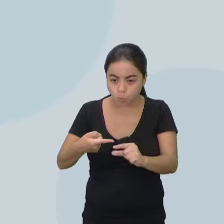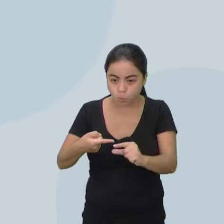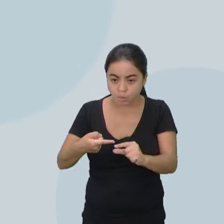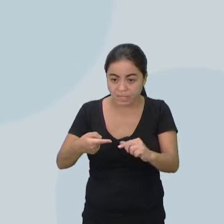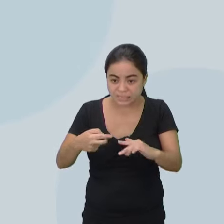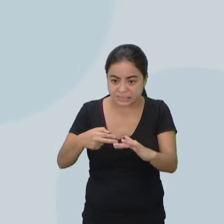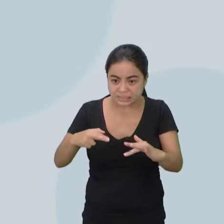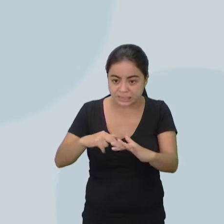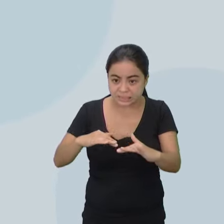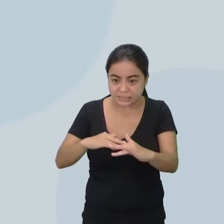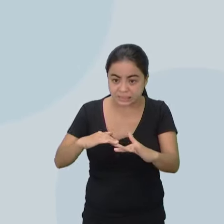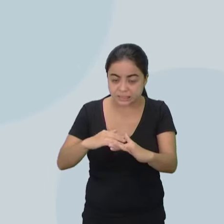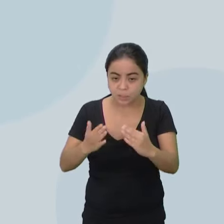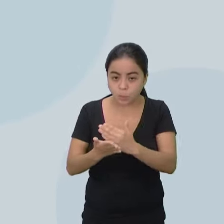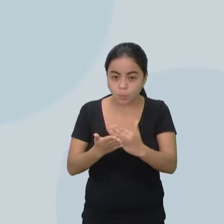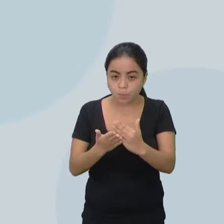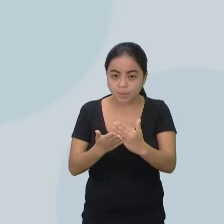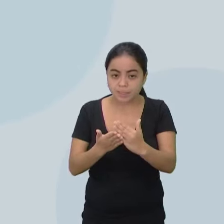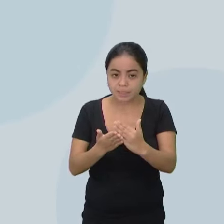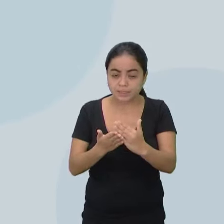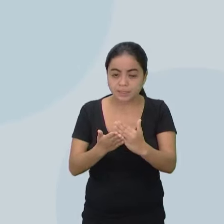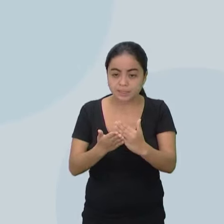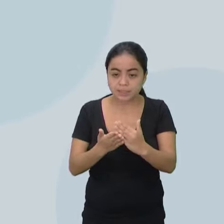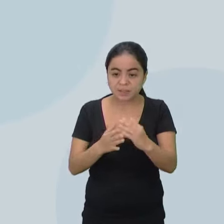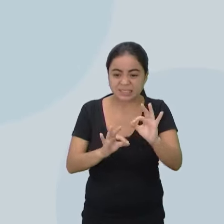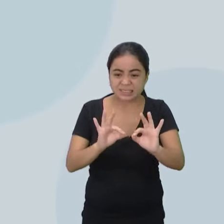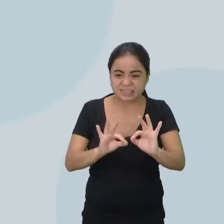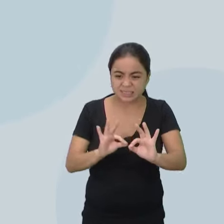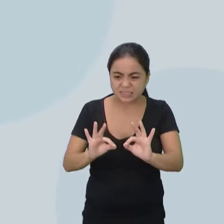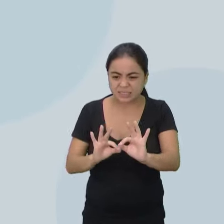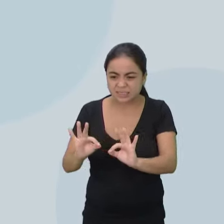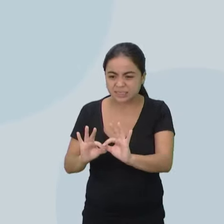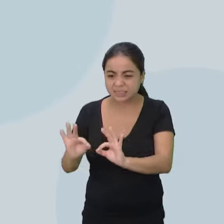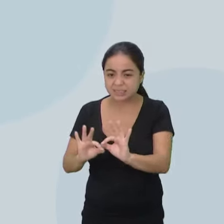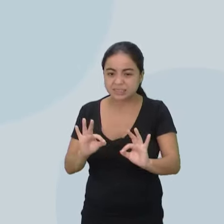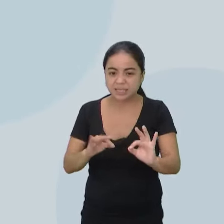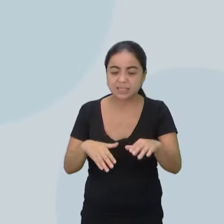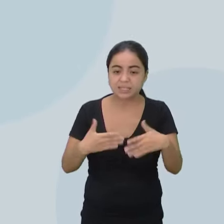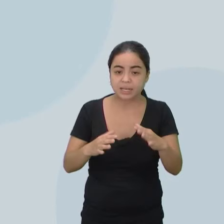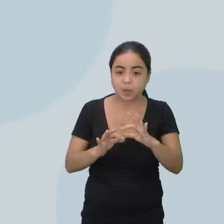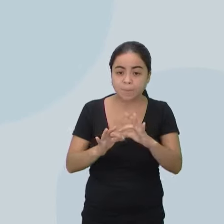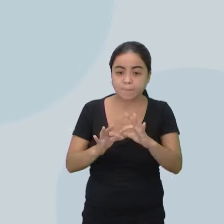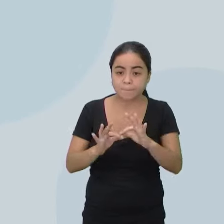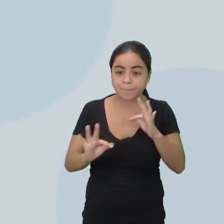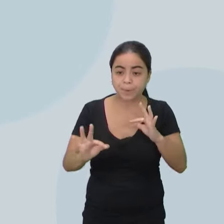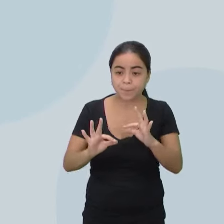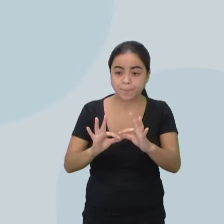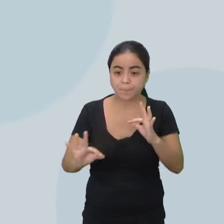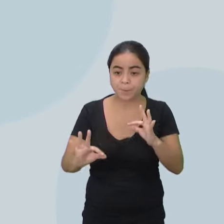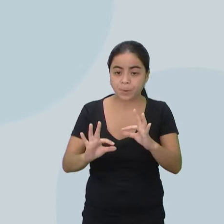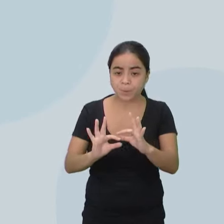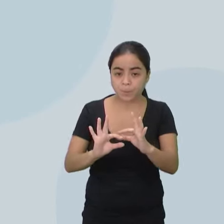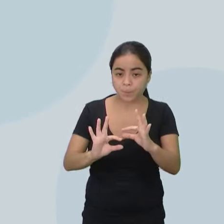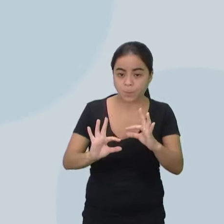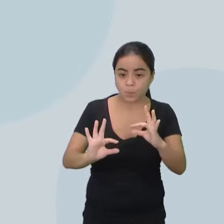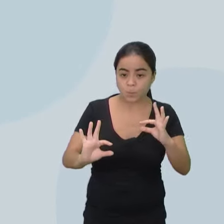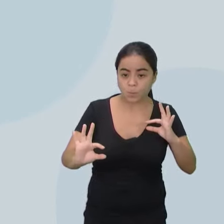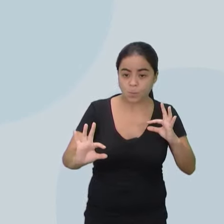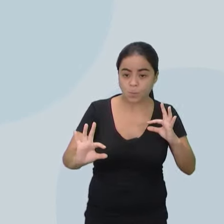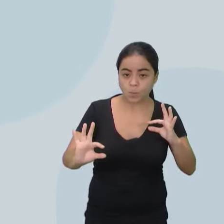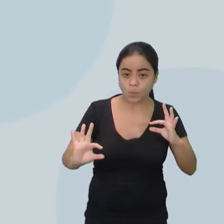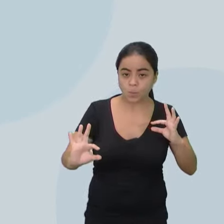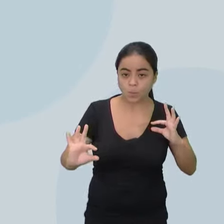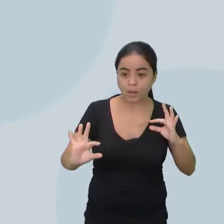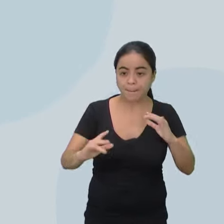aqui neste, esses elétrons se organizam e eles passam a se orientar, né? Passam a